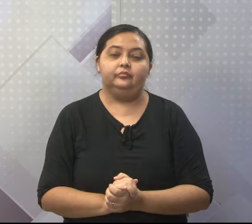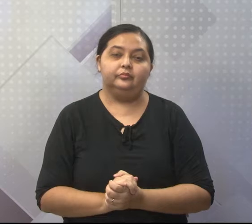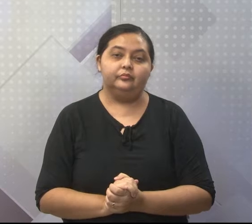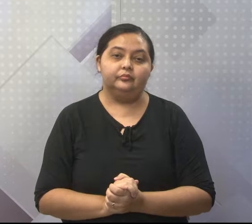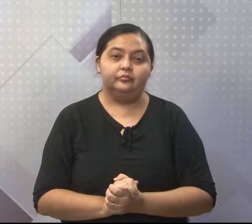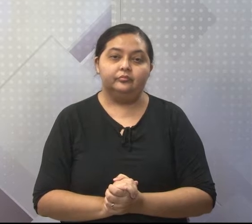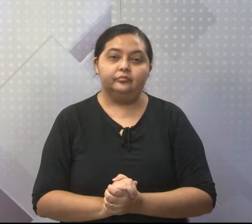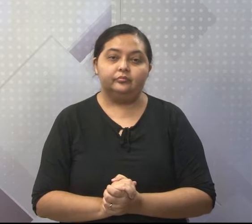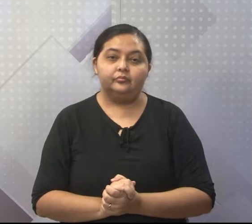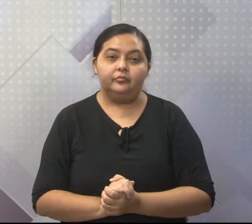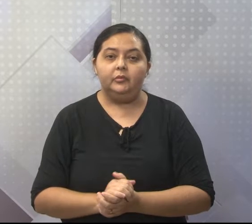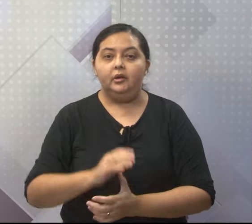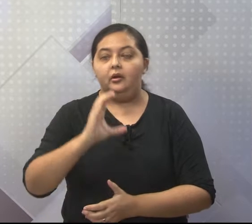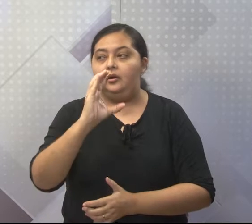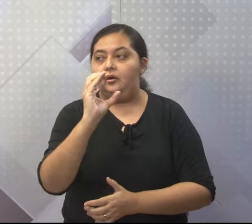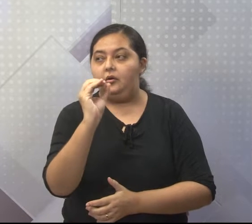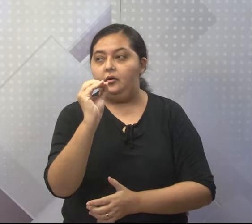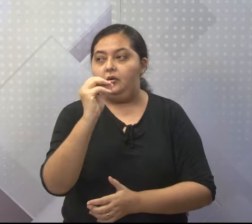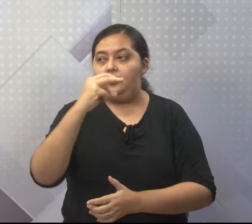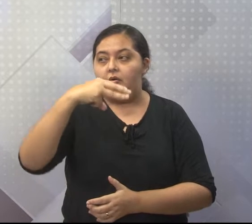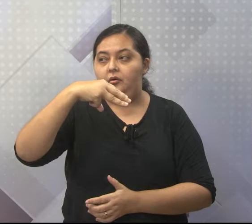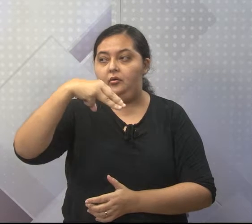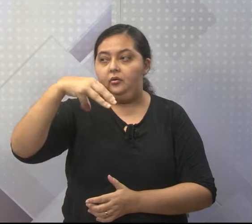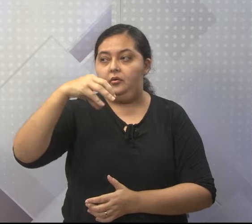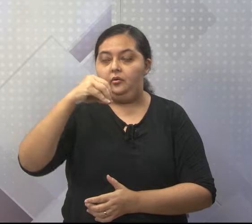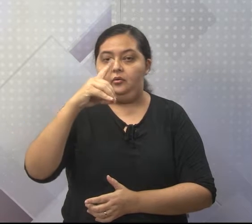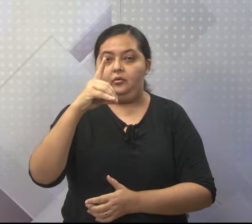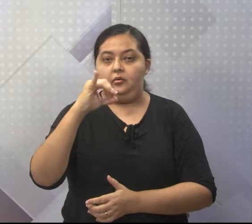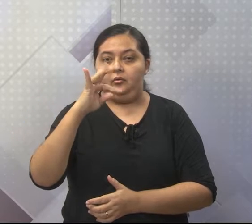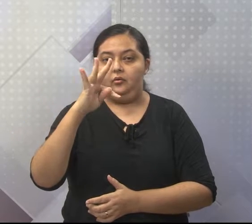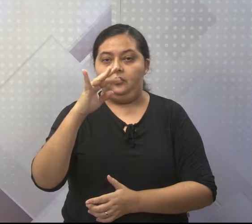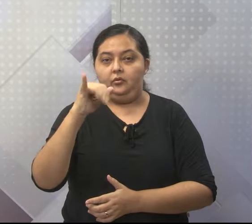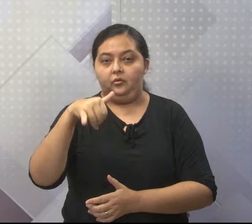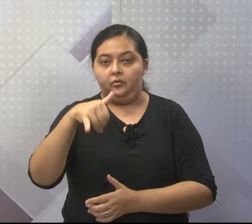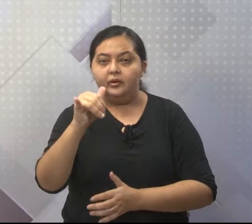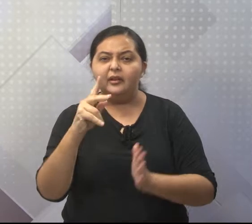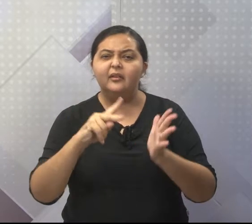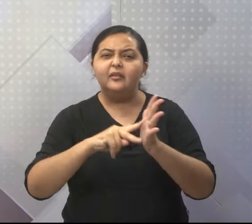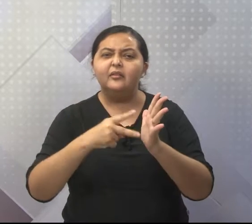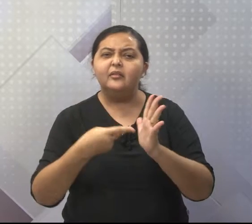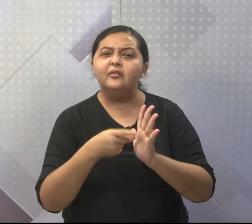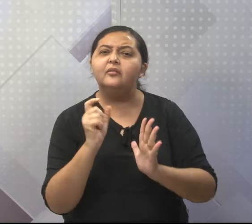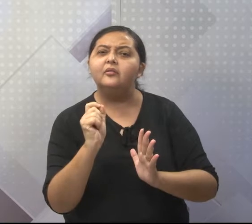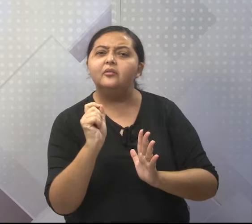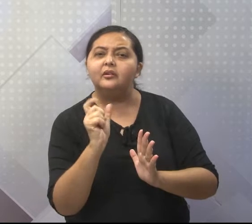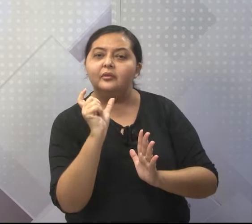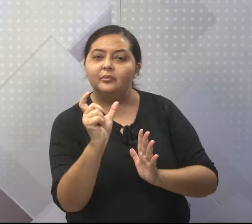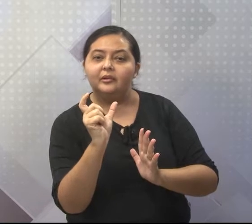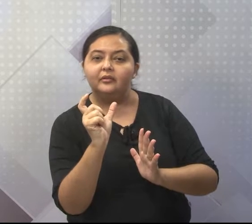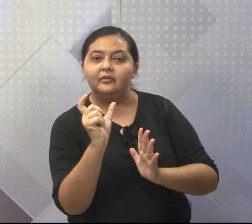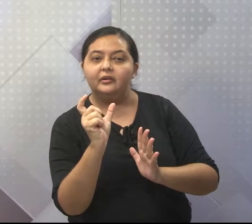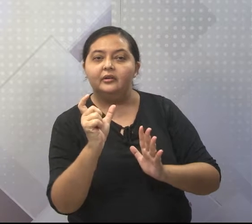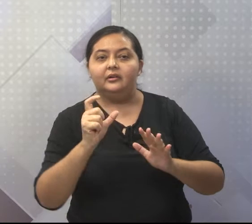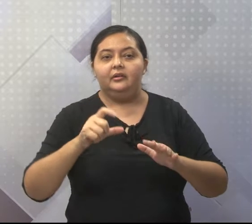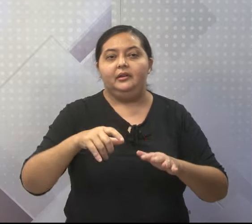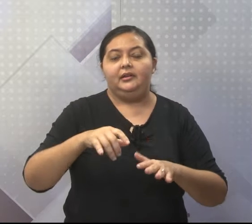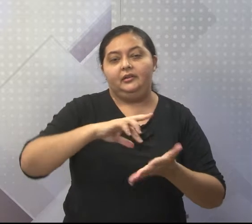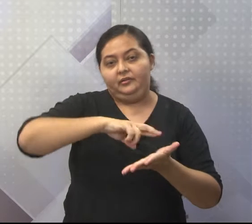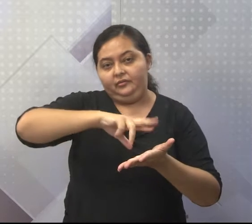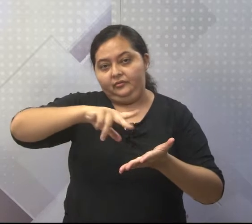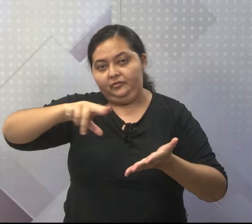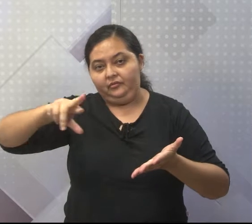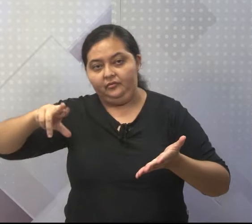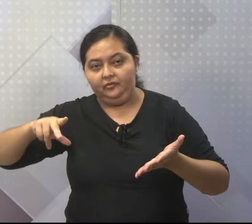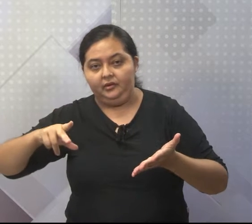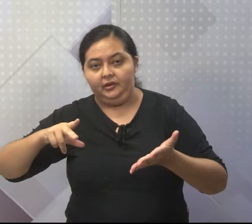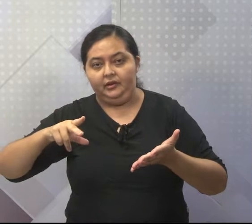aí as commodities o que seria essas cores são os recursos naturais voltados ao setor primário vamos dar uma